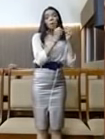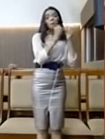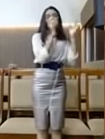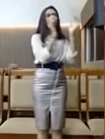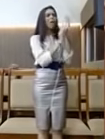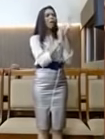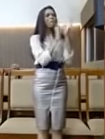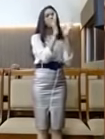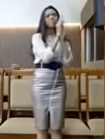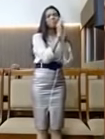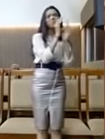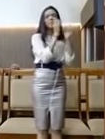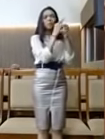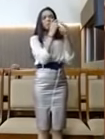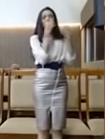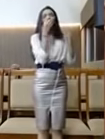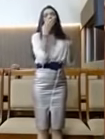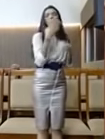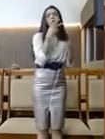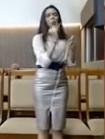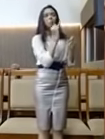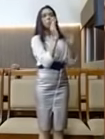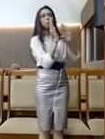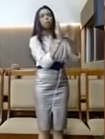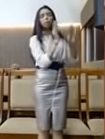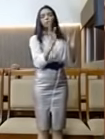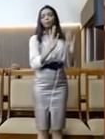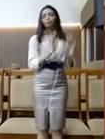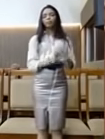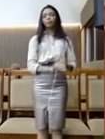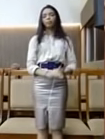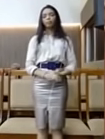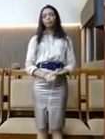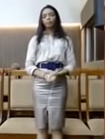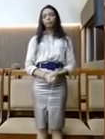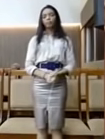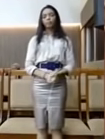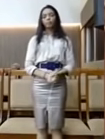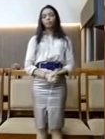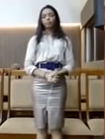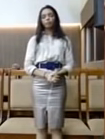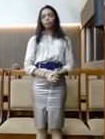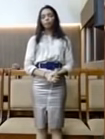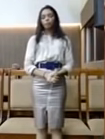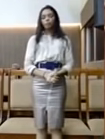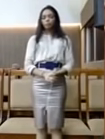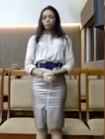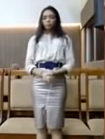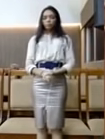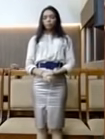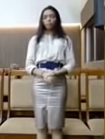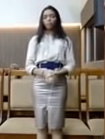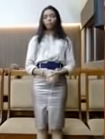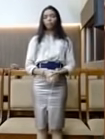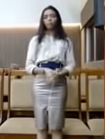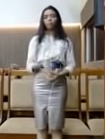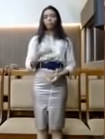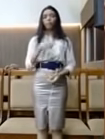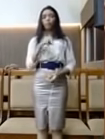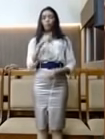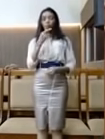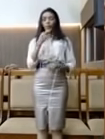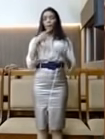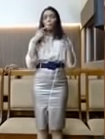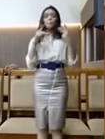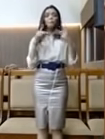vão te dão ela todo dia pé que você tem uma coisa nova se você pregador de internet se você é pregador não sei de que todos os